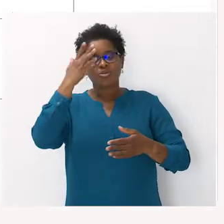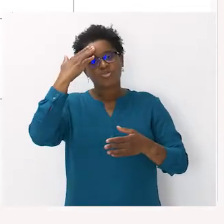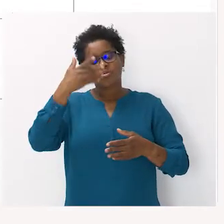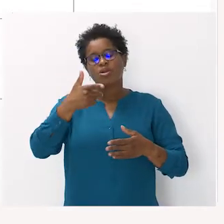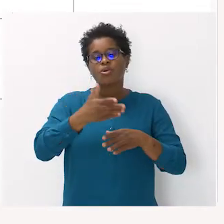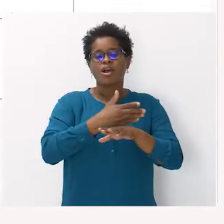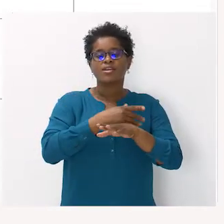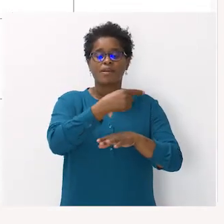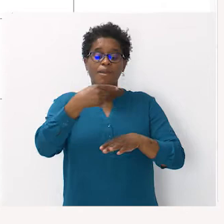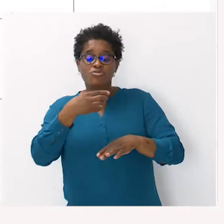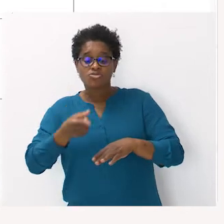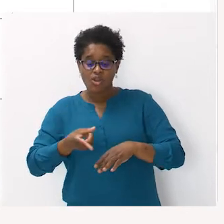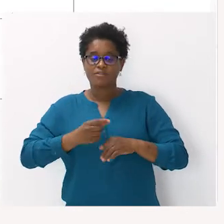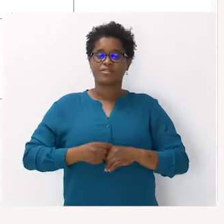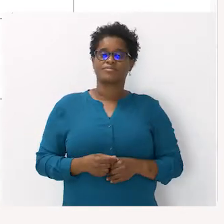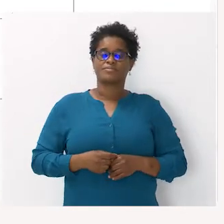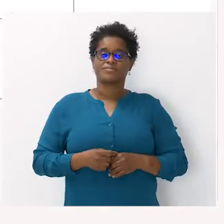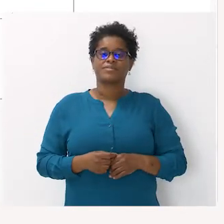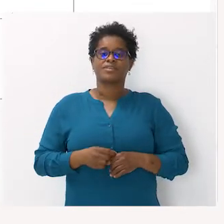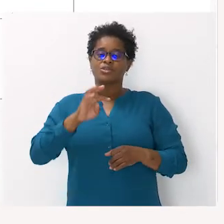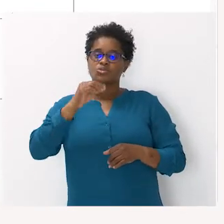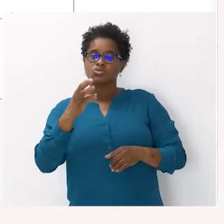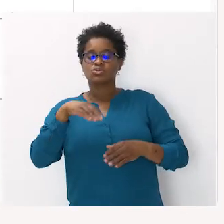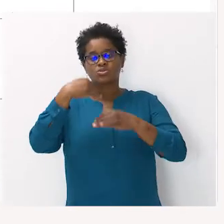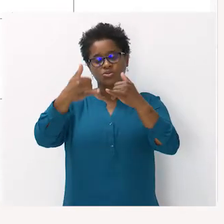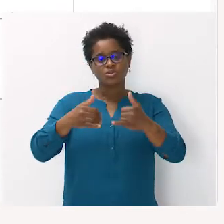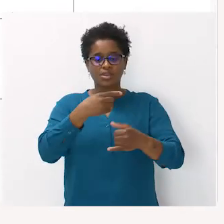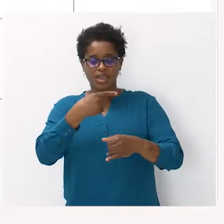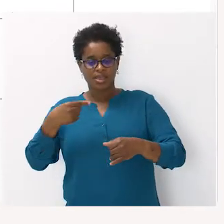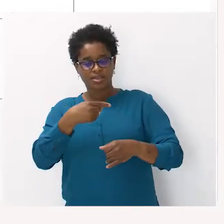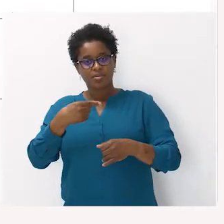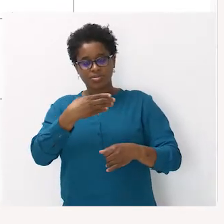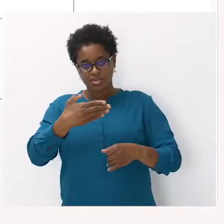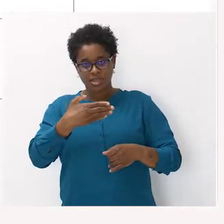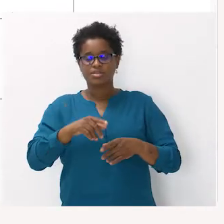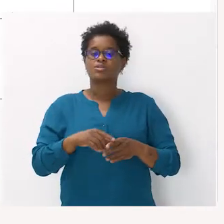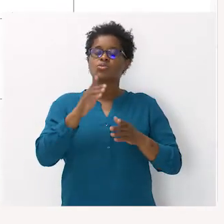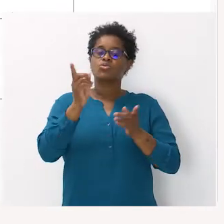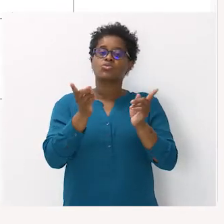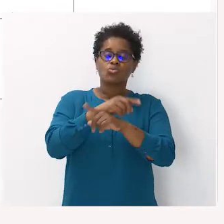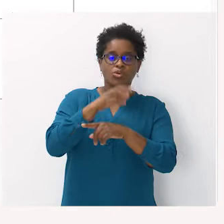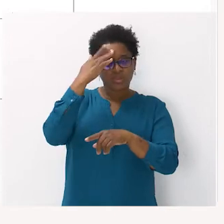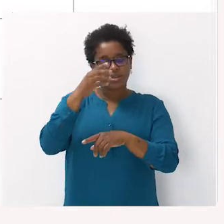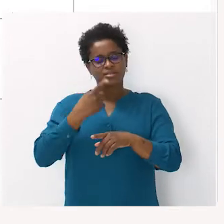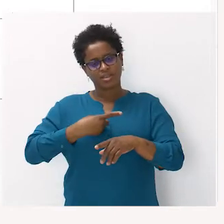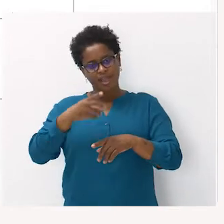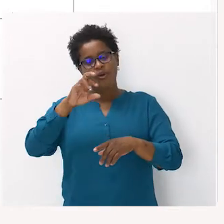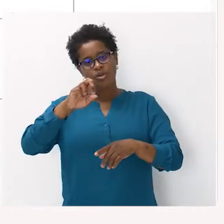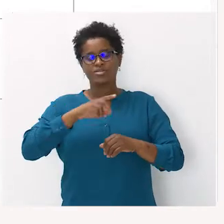antecessor será menos 9, o sucessor será menos 7, o simétrico será